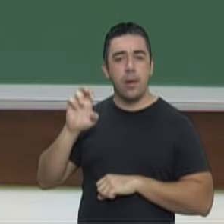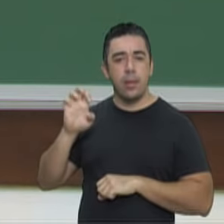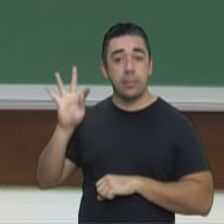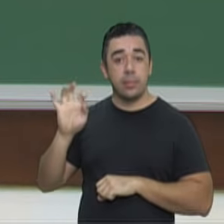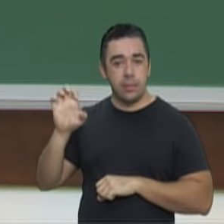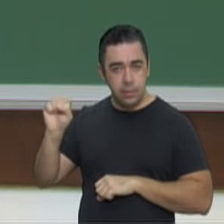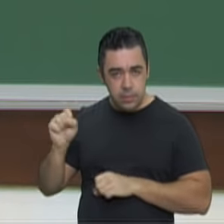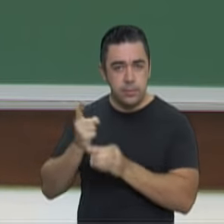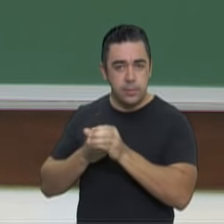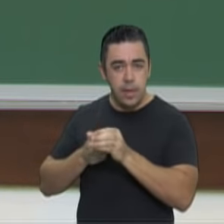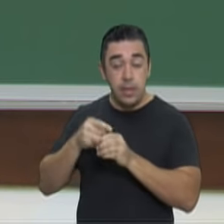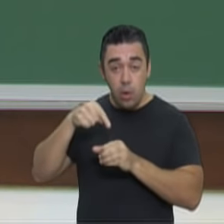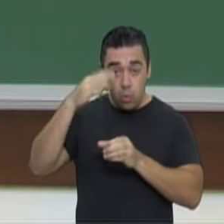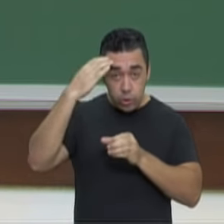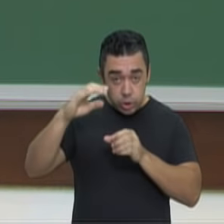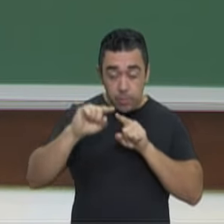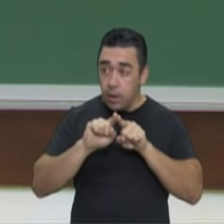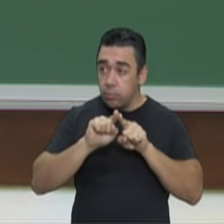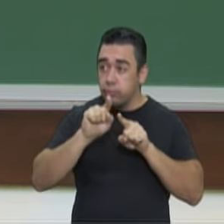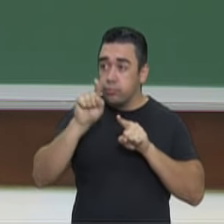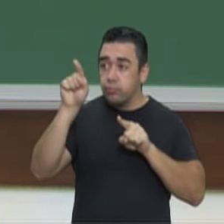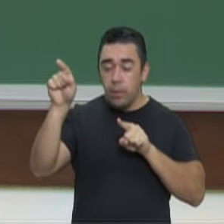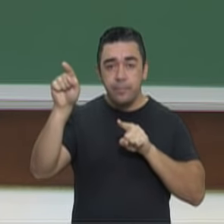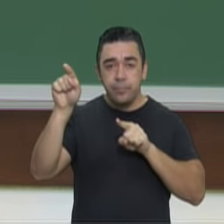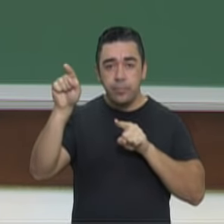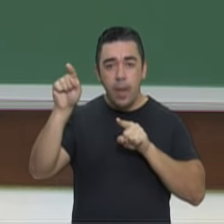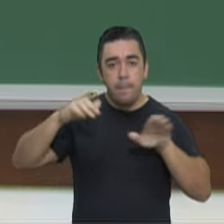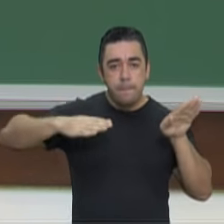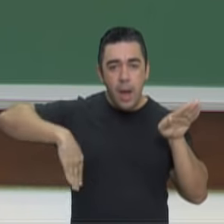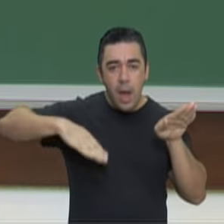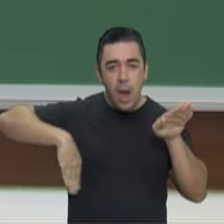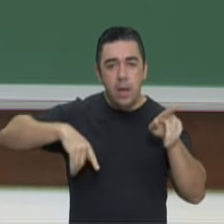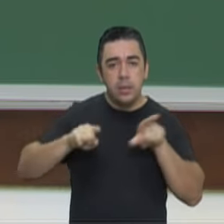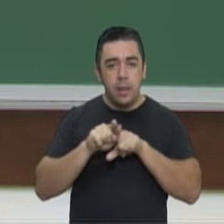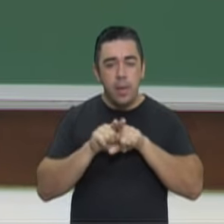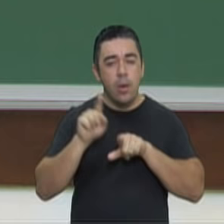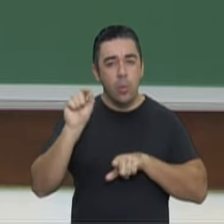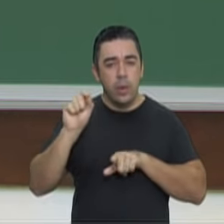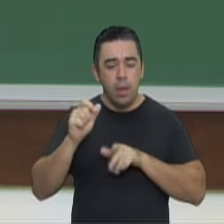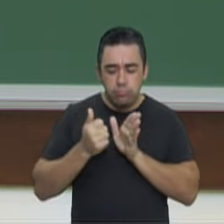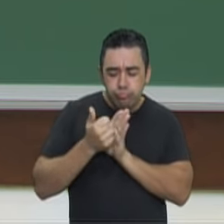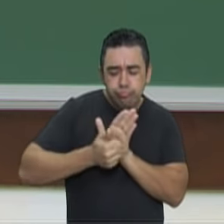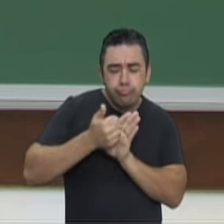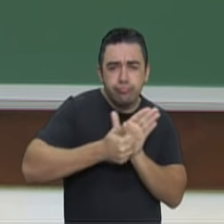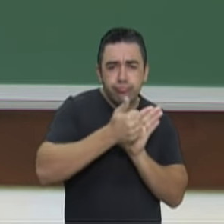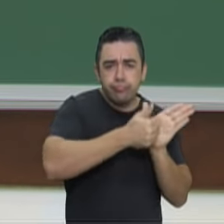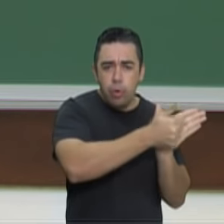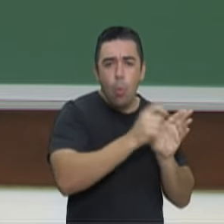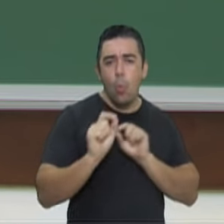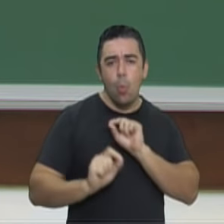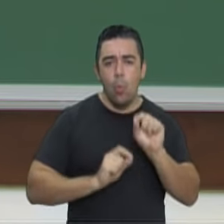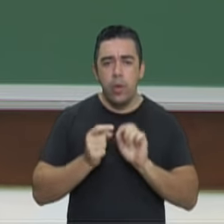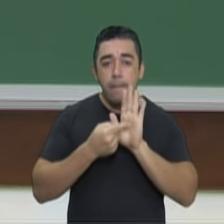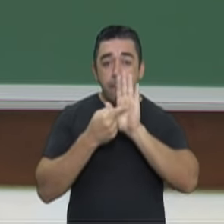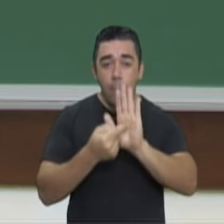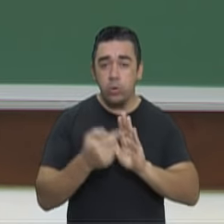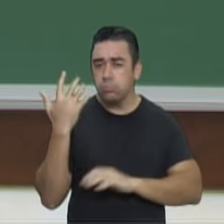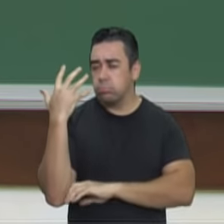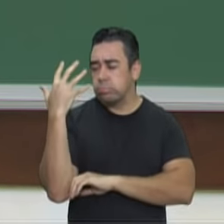que liga Curitiba até o litoral do estado do Paraná. Uma ferrovia que apresenta belezas